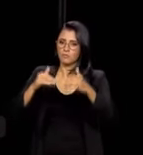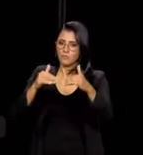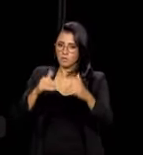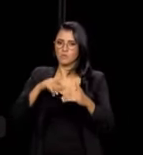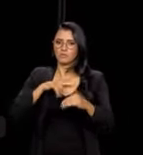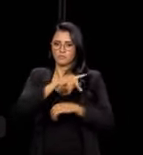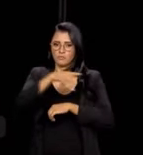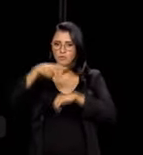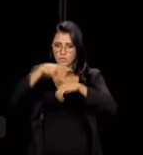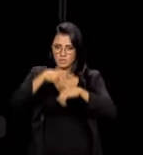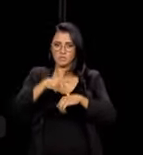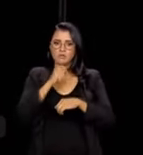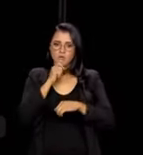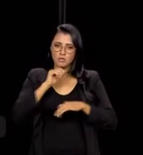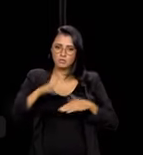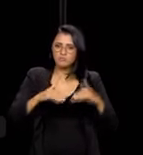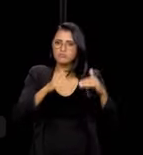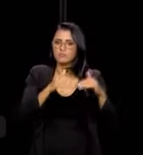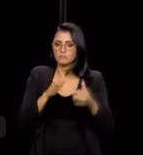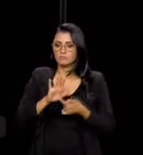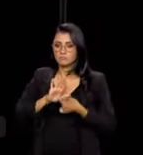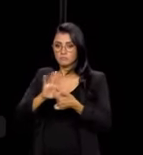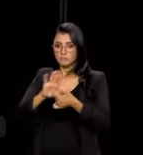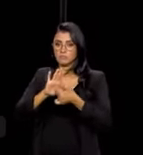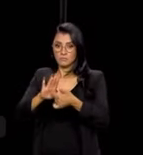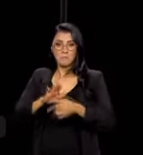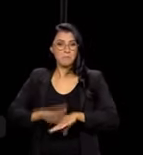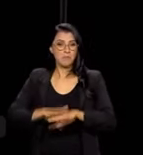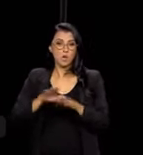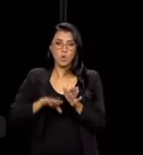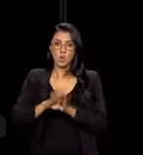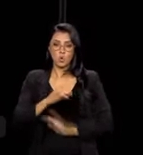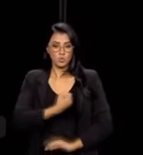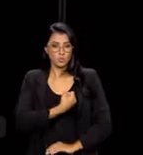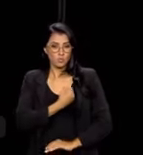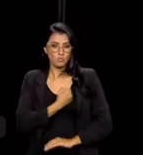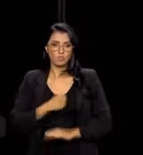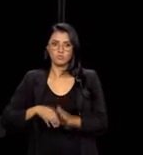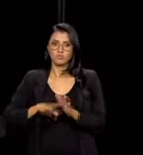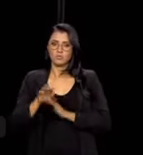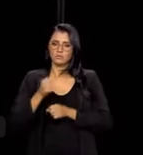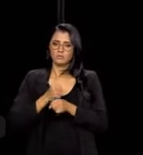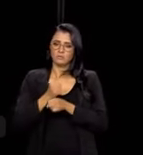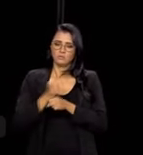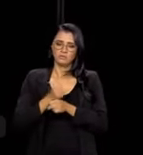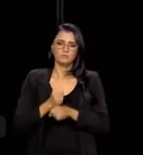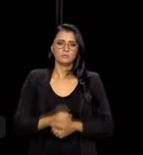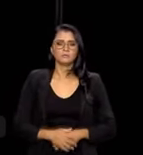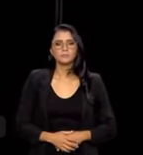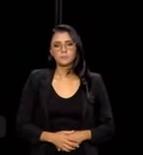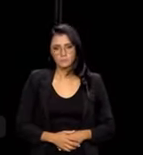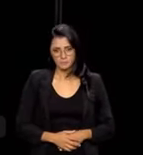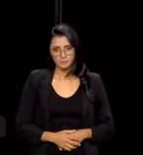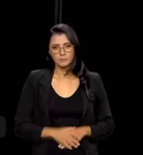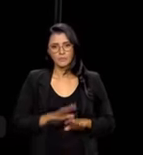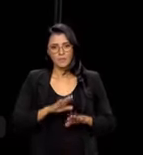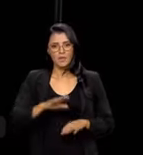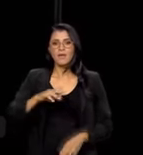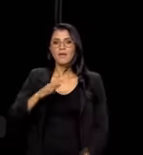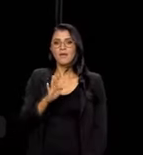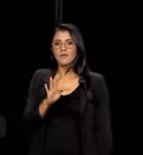que apresentarão maior índice de crescimento nos próximos anos. Segundo o